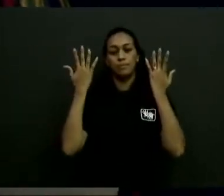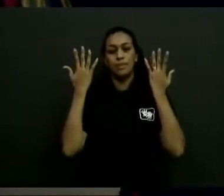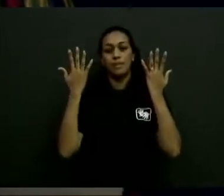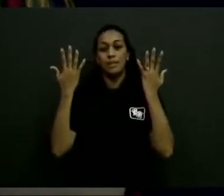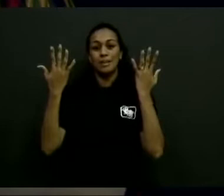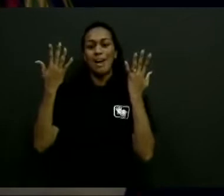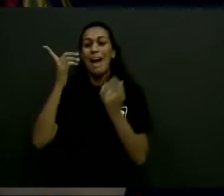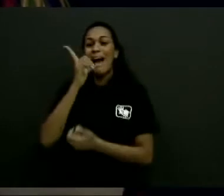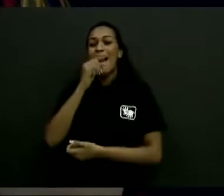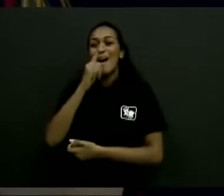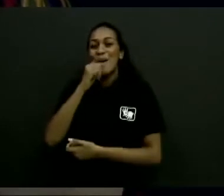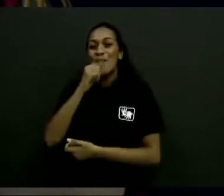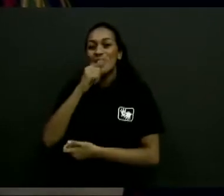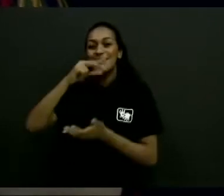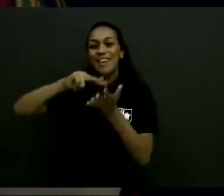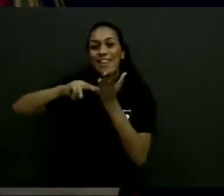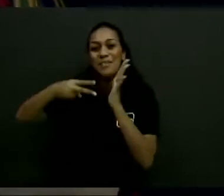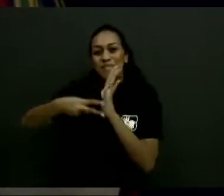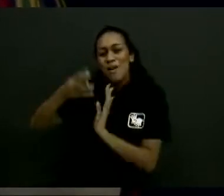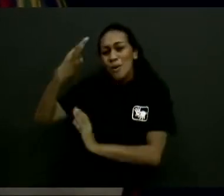Deixa essas águas invadirem a sua vida.